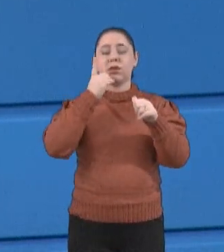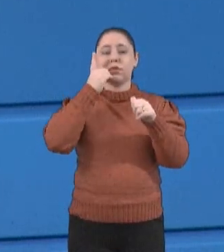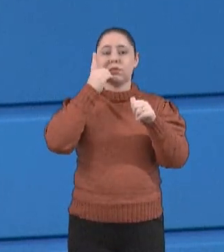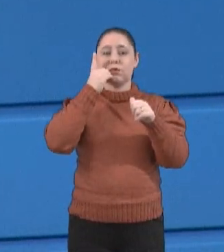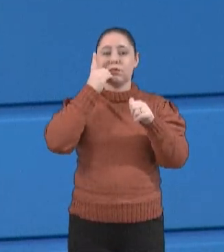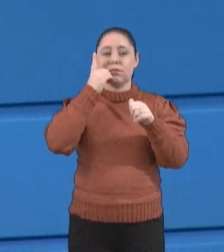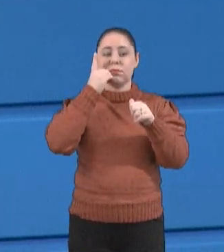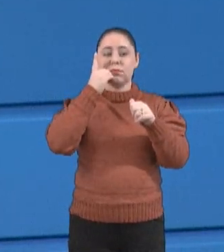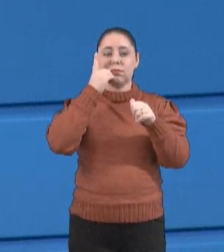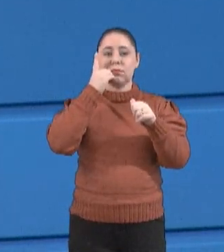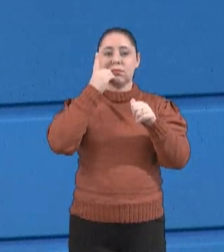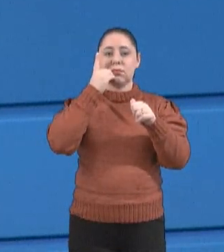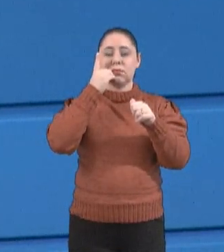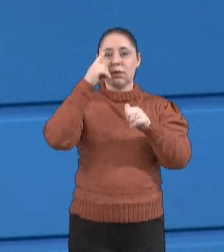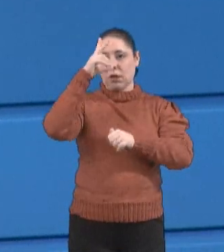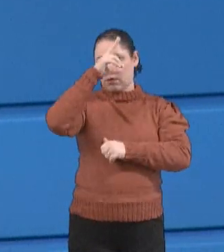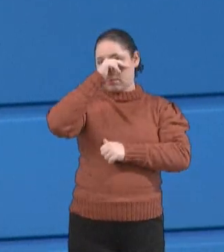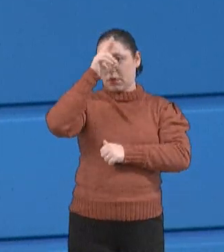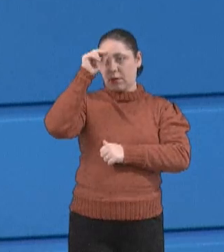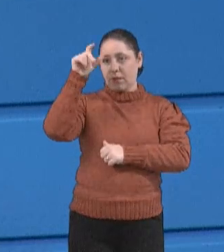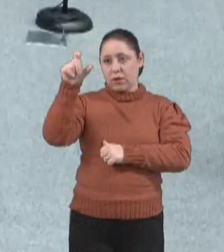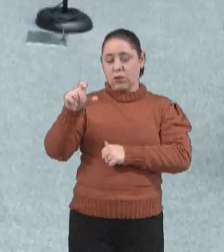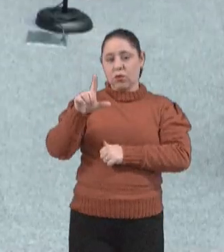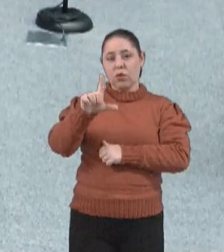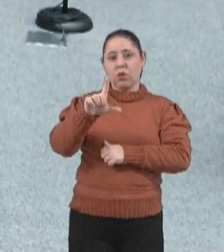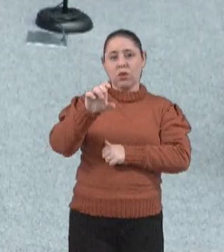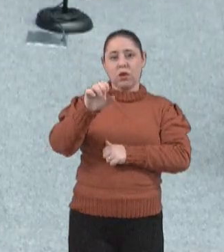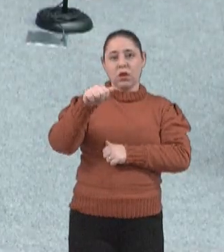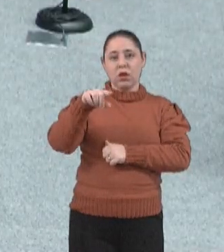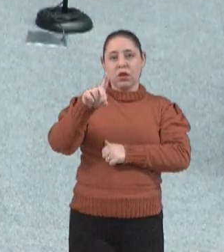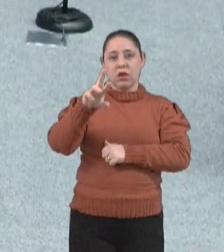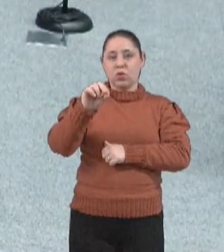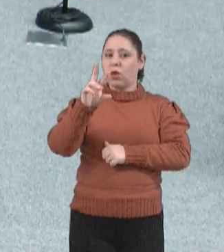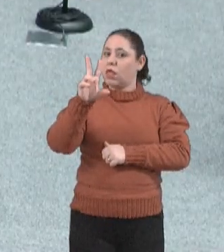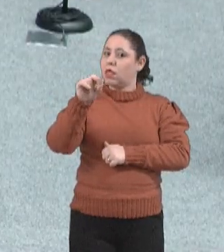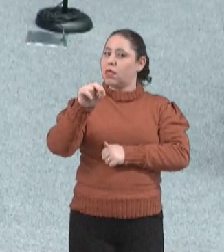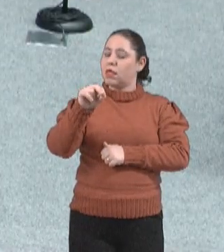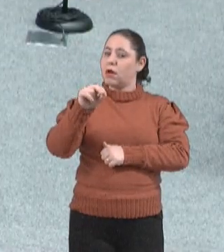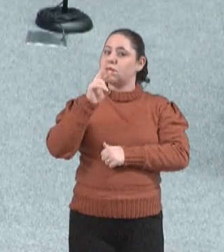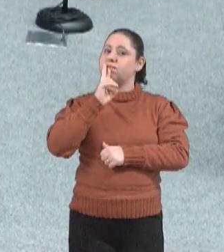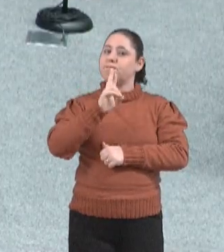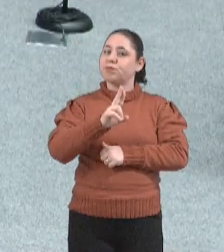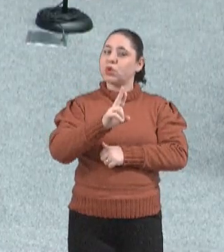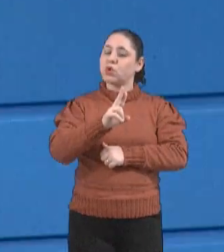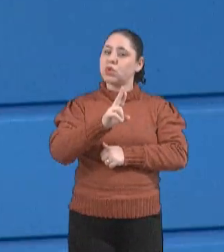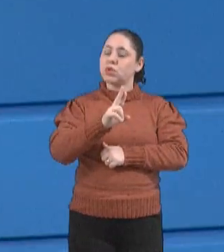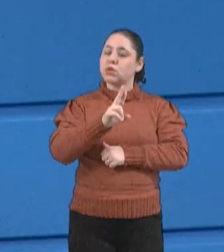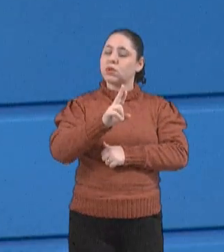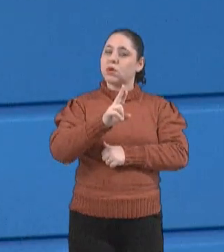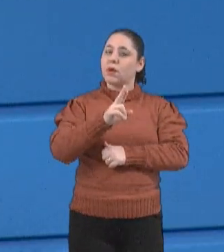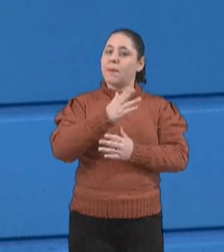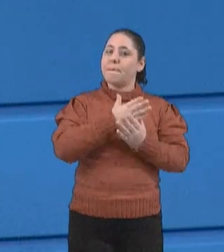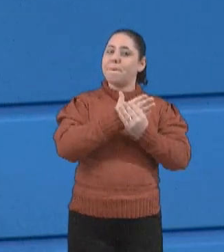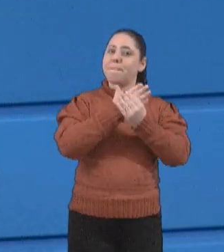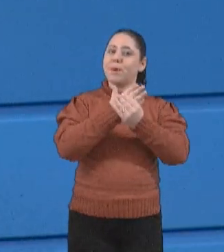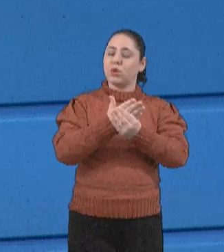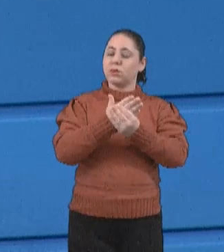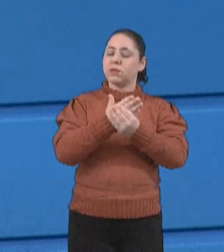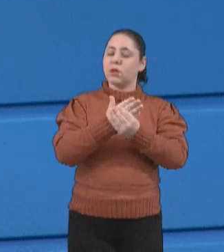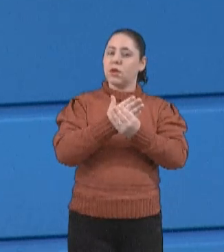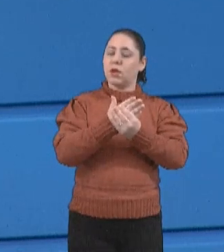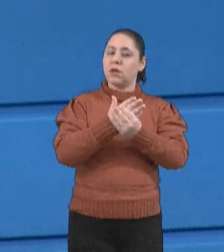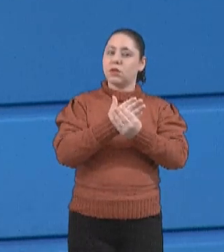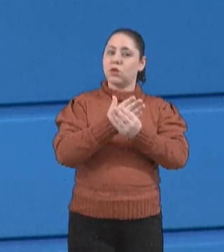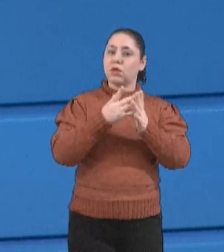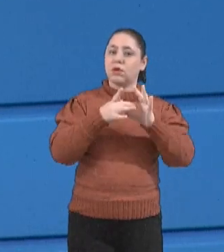o prefeito Leandro não responde processo de associação criminosa e nem estelionato. Isso não é verdade.